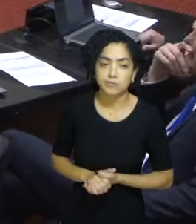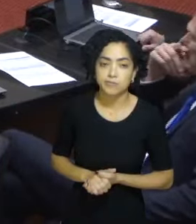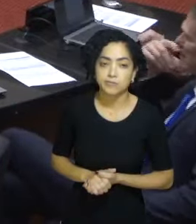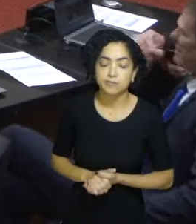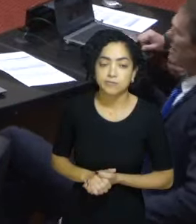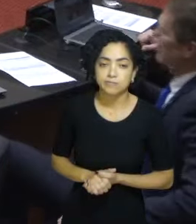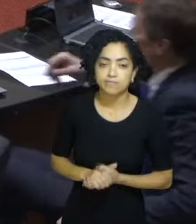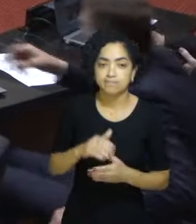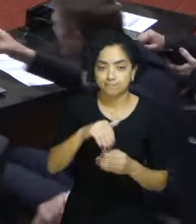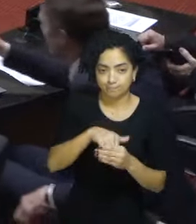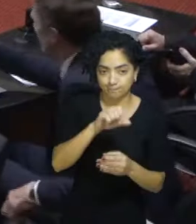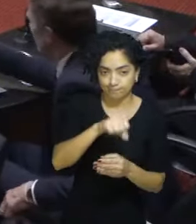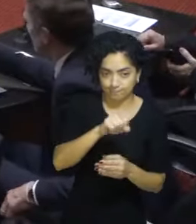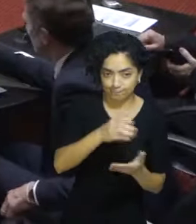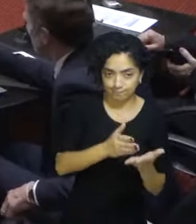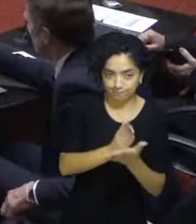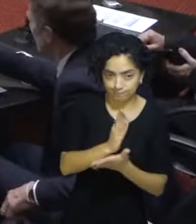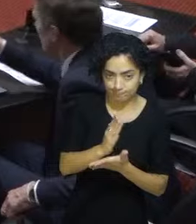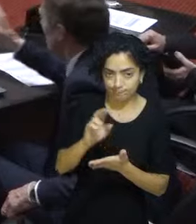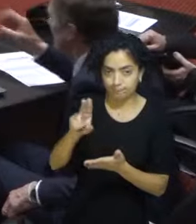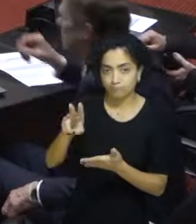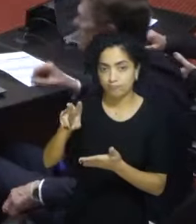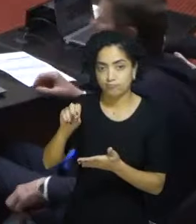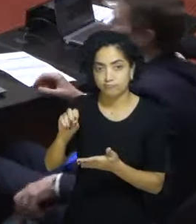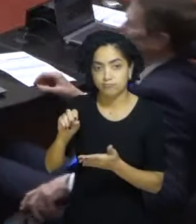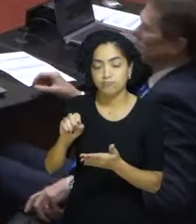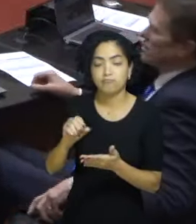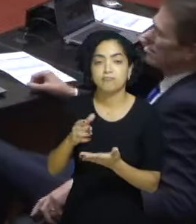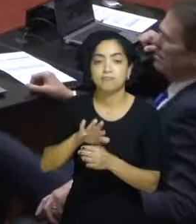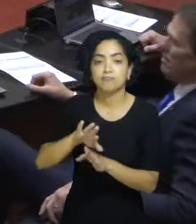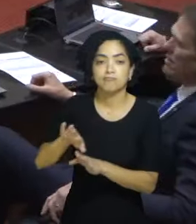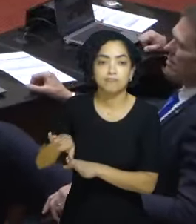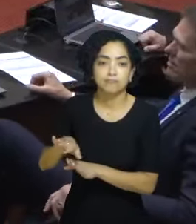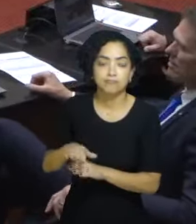Quem vota sim, aprova a PEC. Quem vota não, rejeita a PEC.